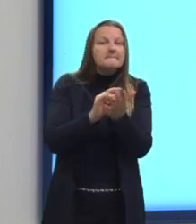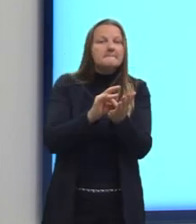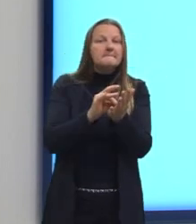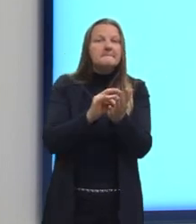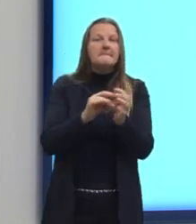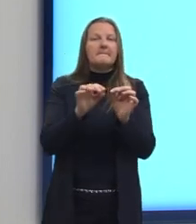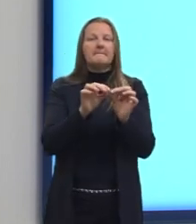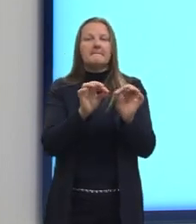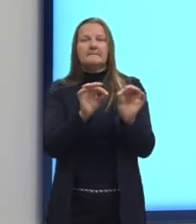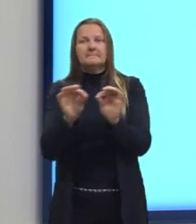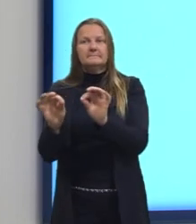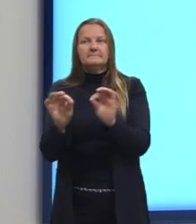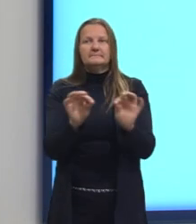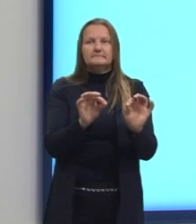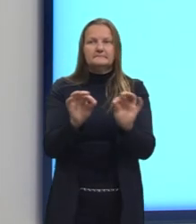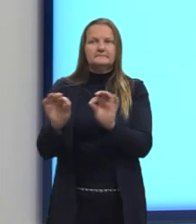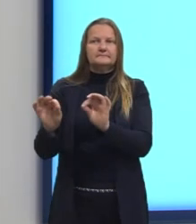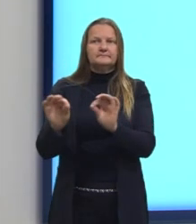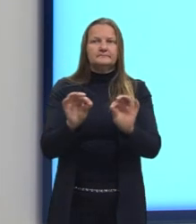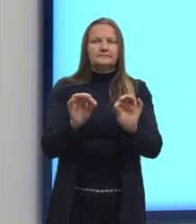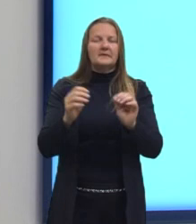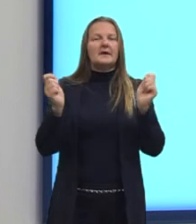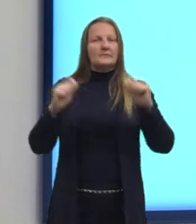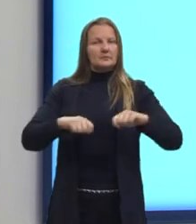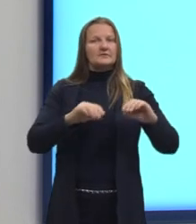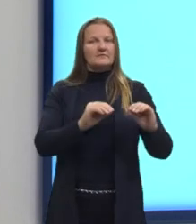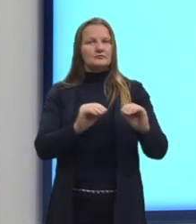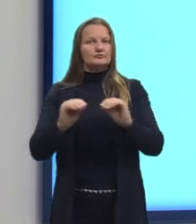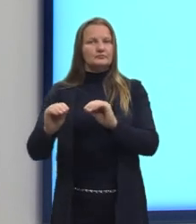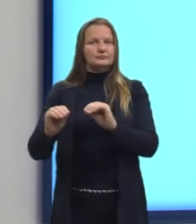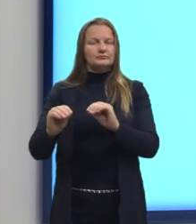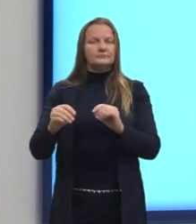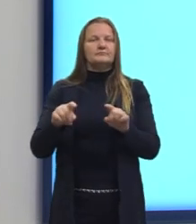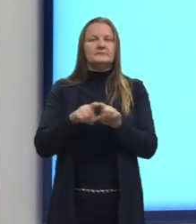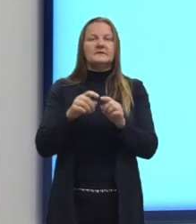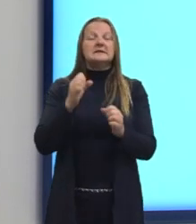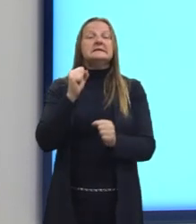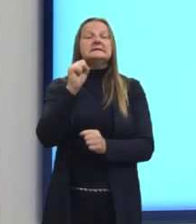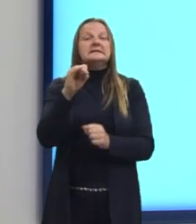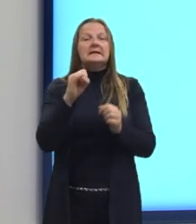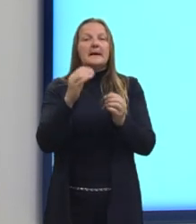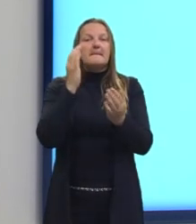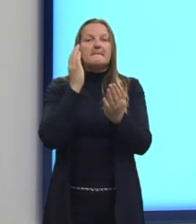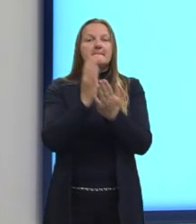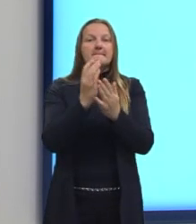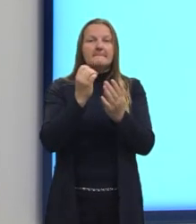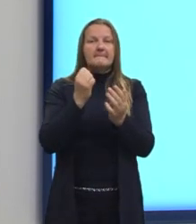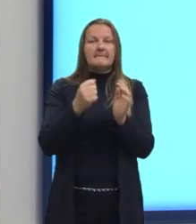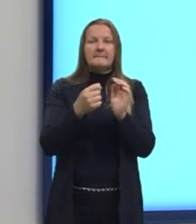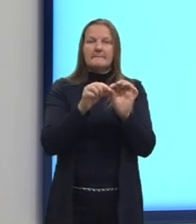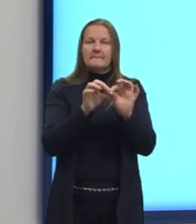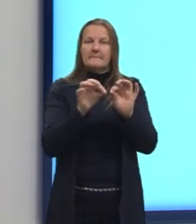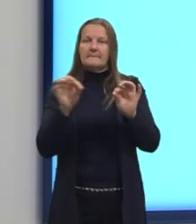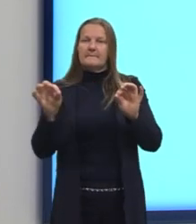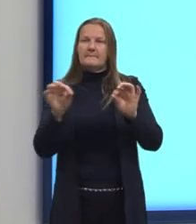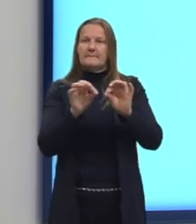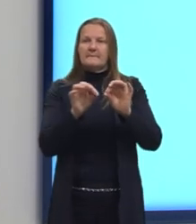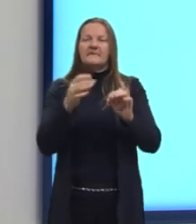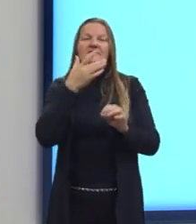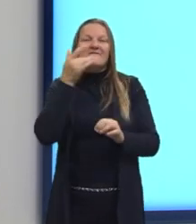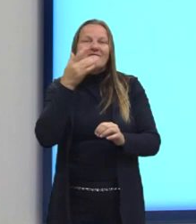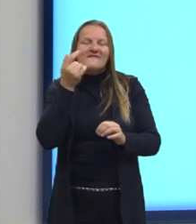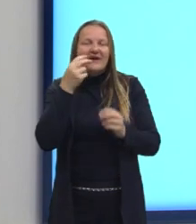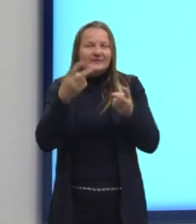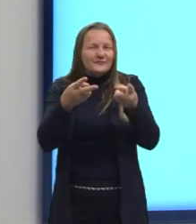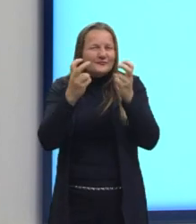deslocar ele para um lugar que a gente quiser Mas se a gente precisa marcar esse comprimento de onda a gente pode sim fica mais fácil